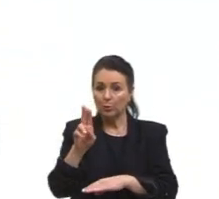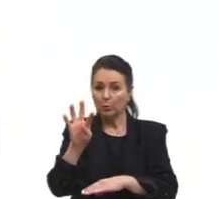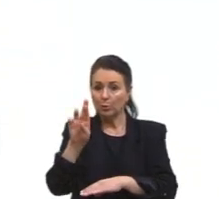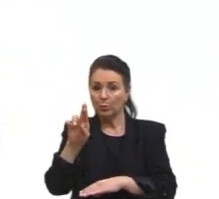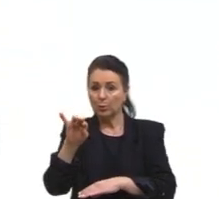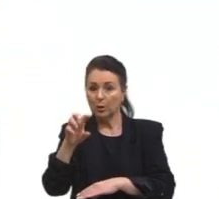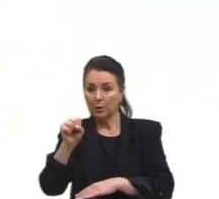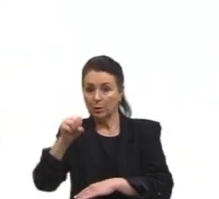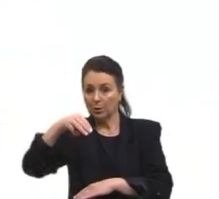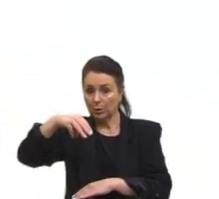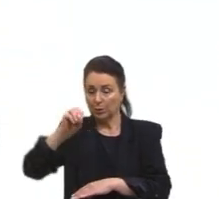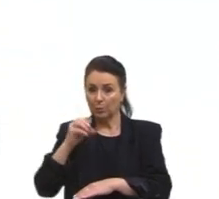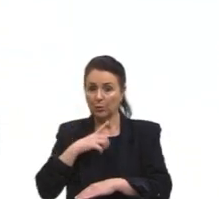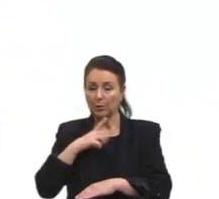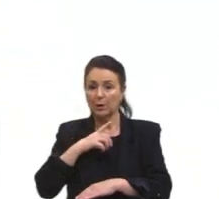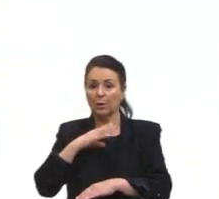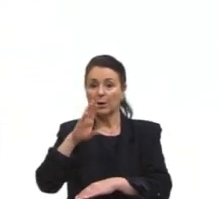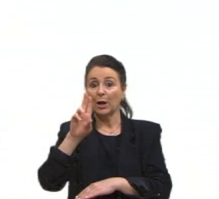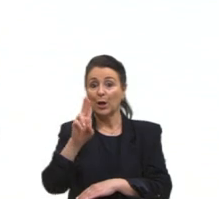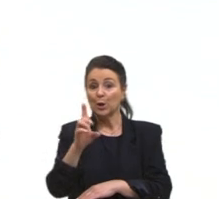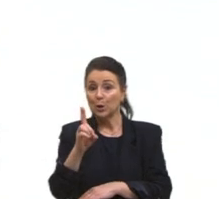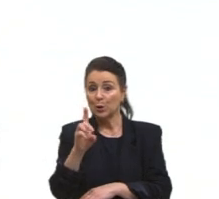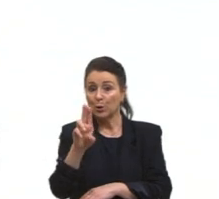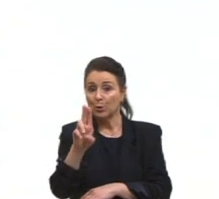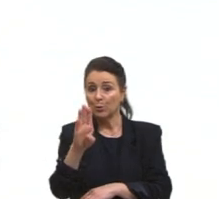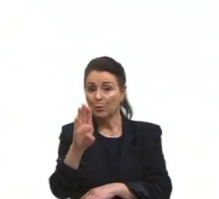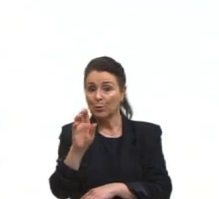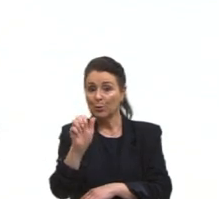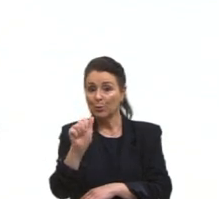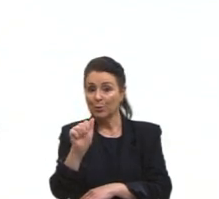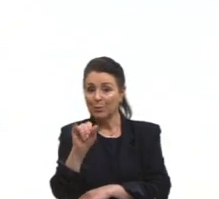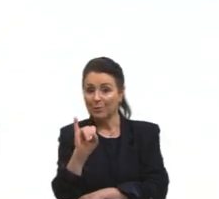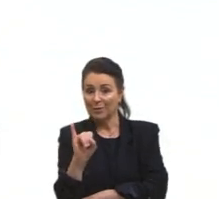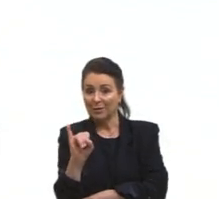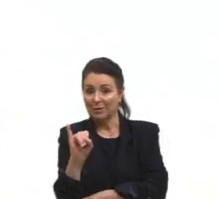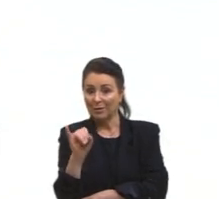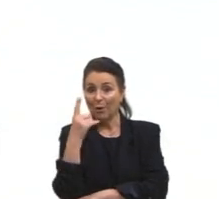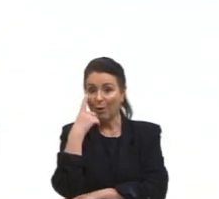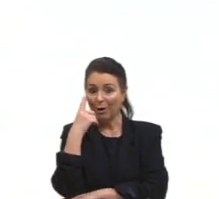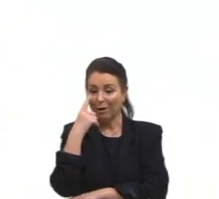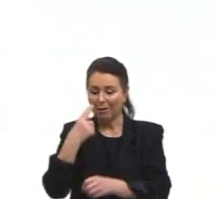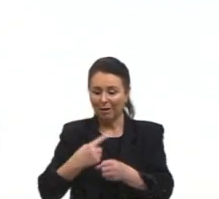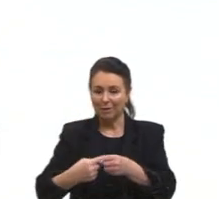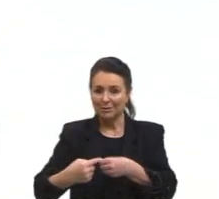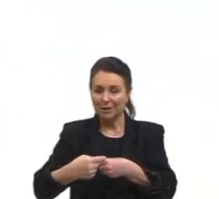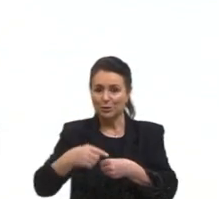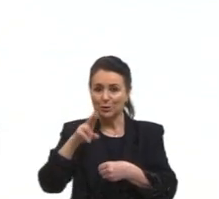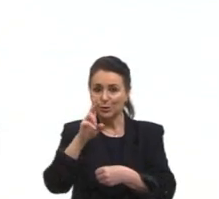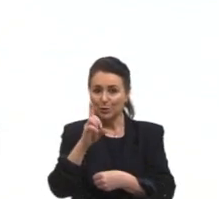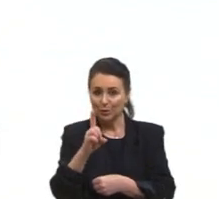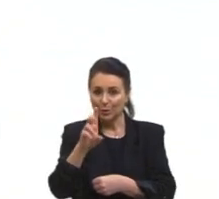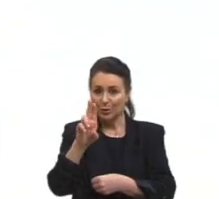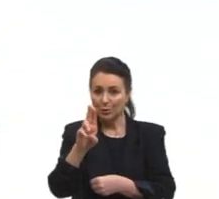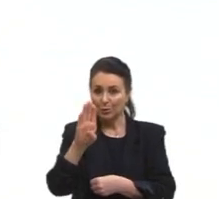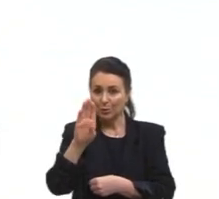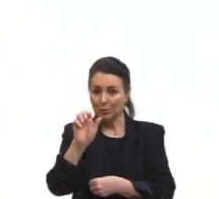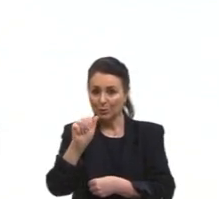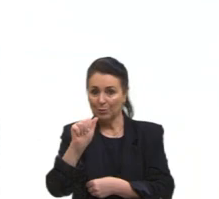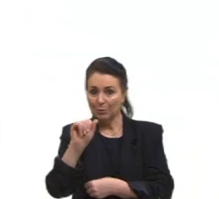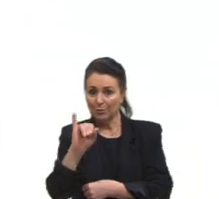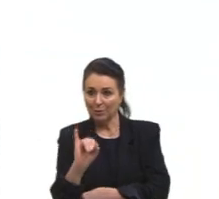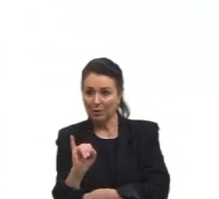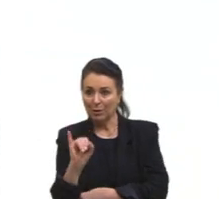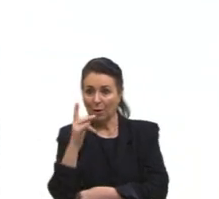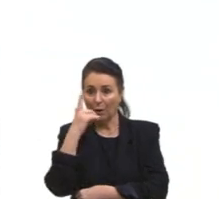Nós temos Dubai Olha que lindo Dubai Dubai para uma ideia daqui a foto dos satélite vai mostrar para